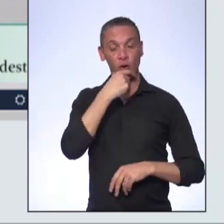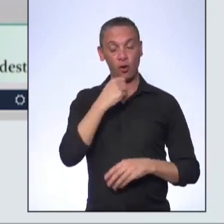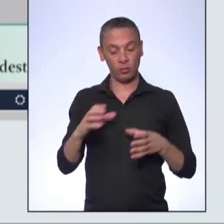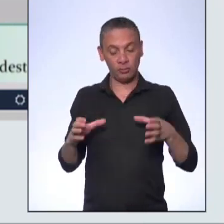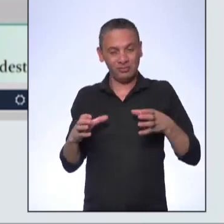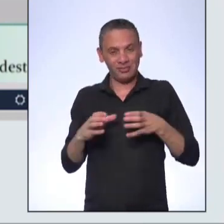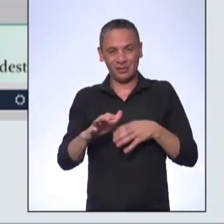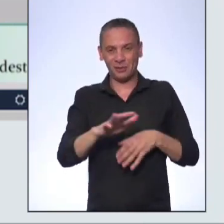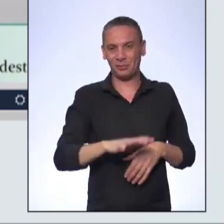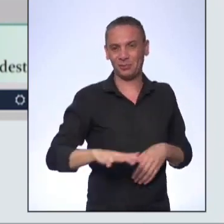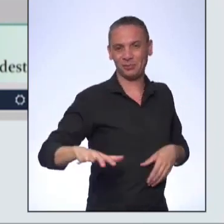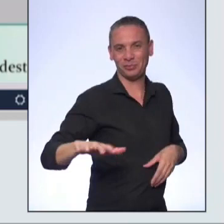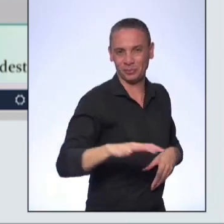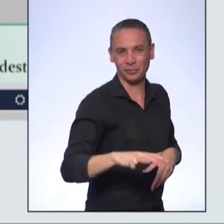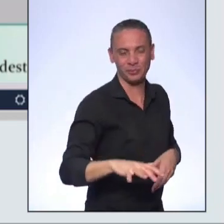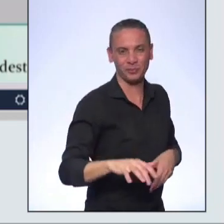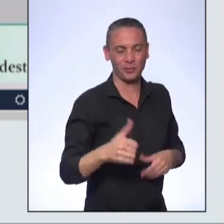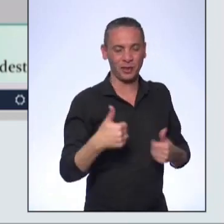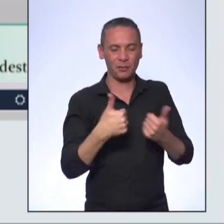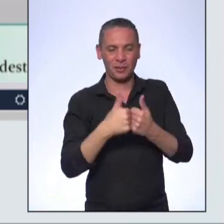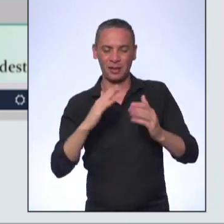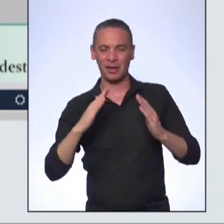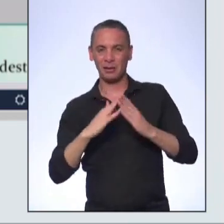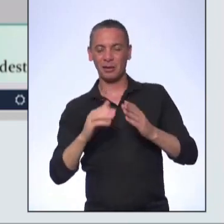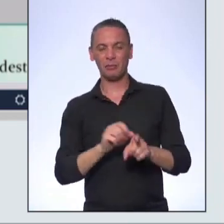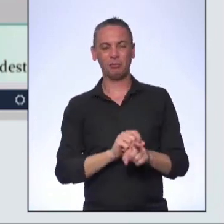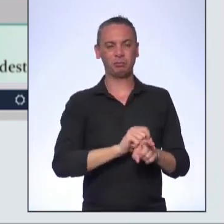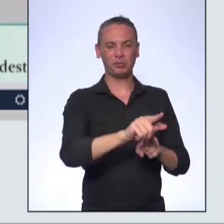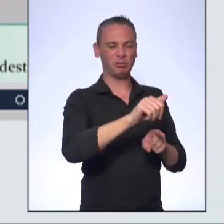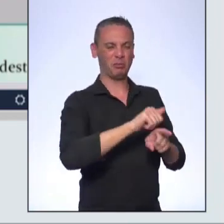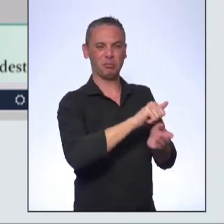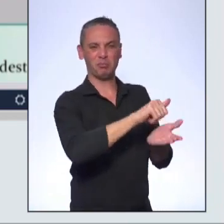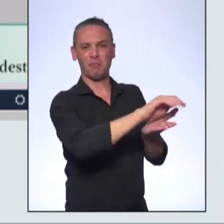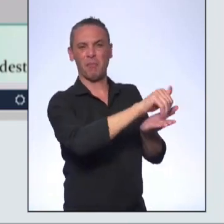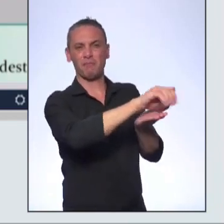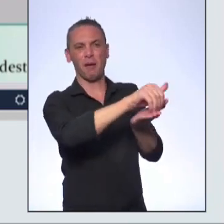e pequenos proprietários que viviam na região foram expulsos